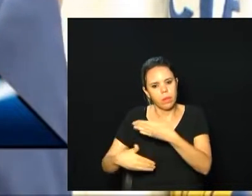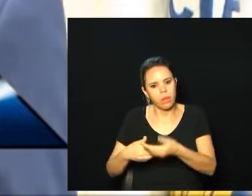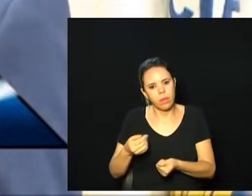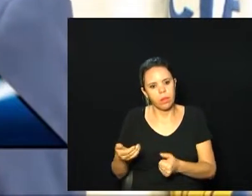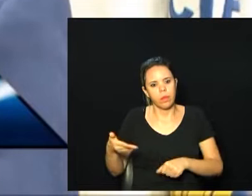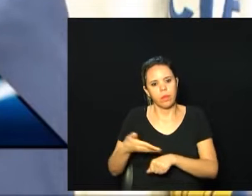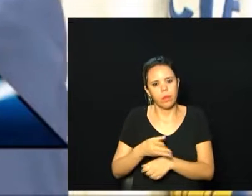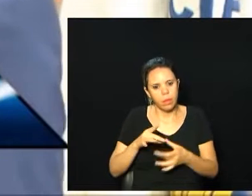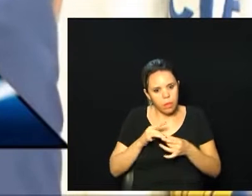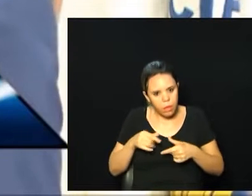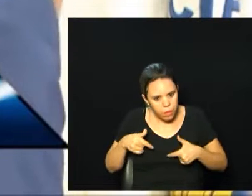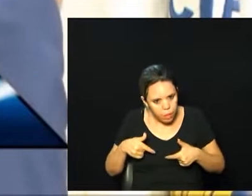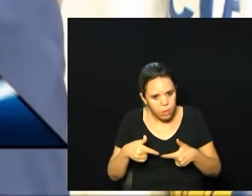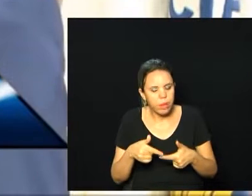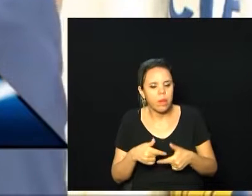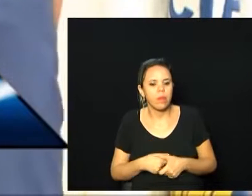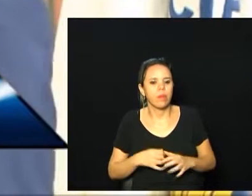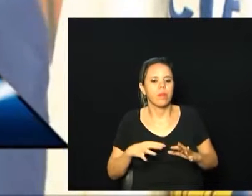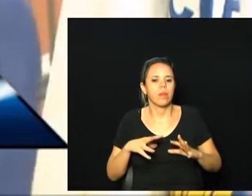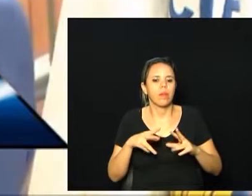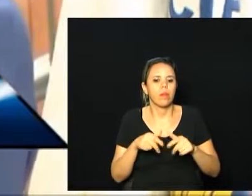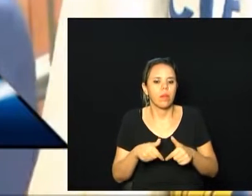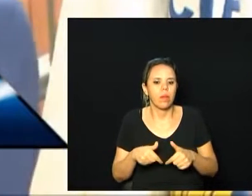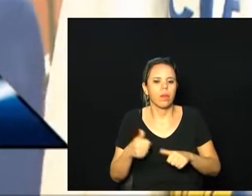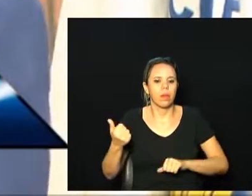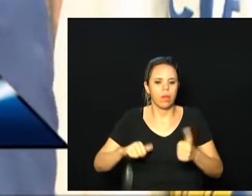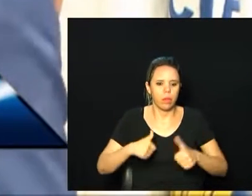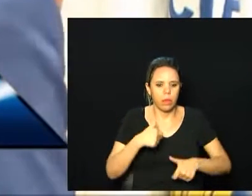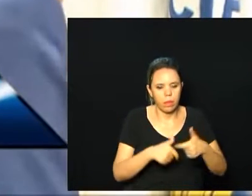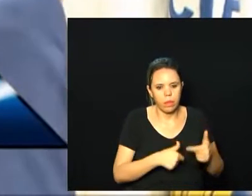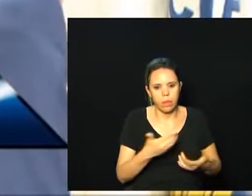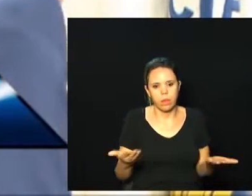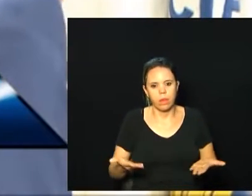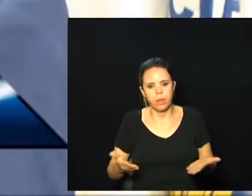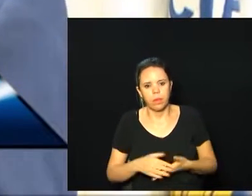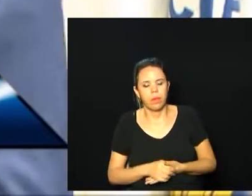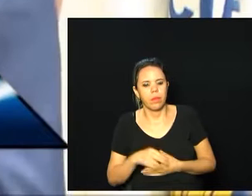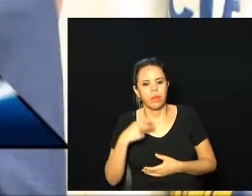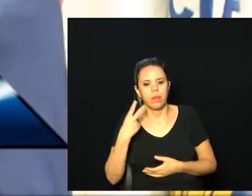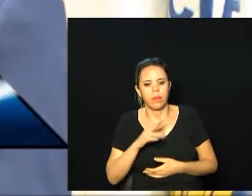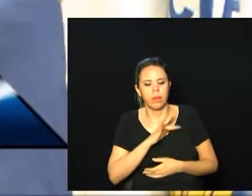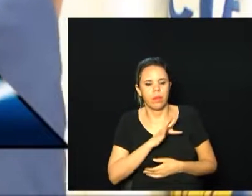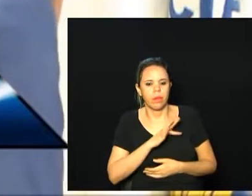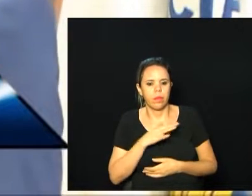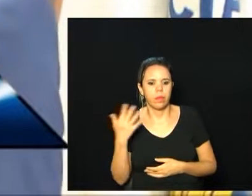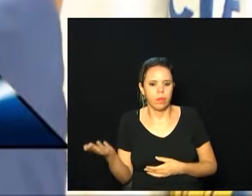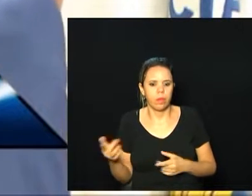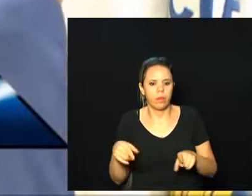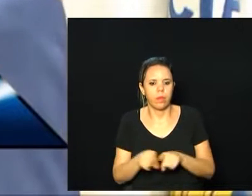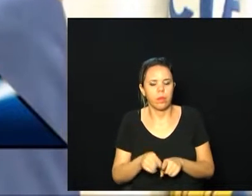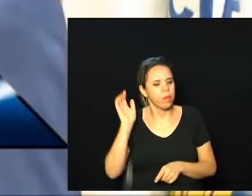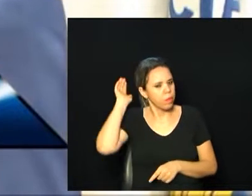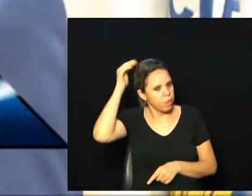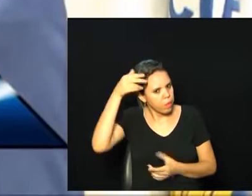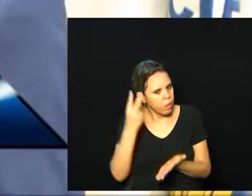vem acompanhando, né, todo esse trâmite, esse trabalho. E agora, o vereador Bispo Fernando Mendes, também do Republicanos,